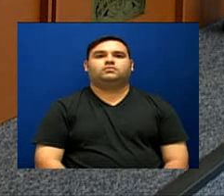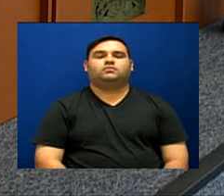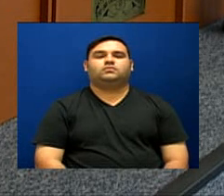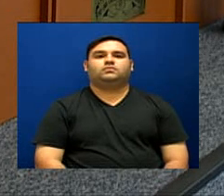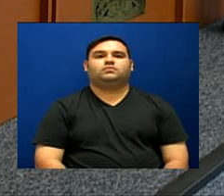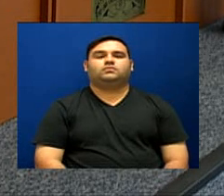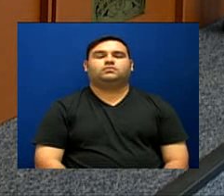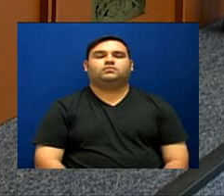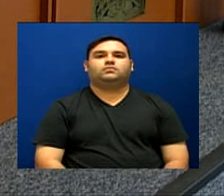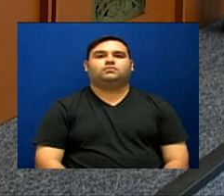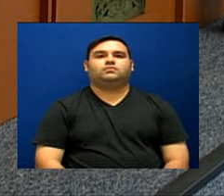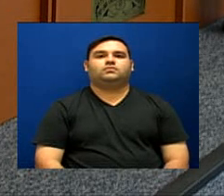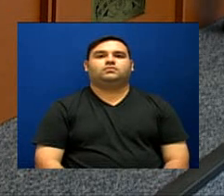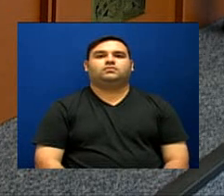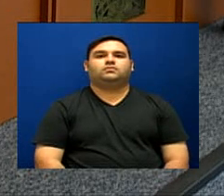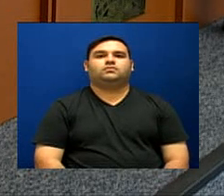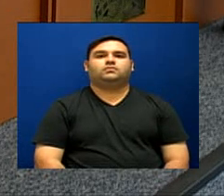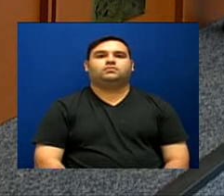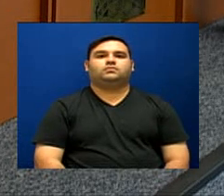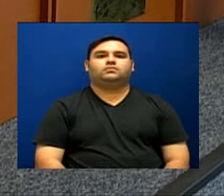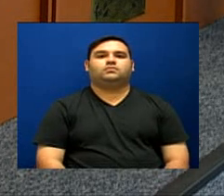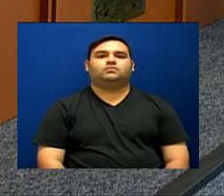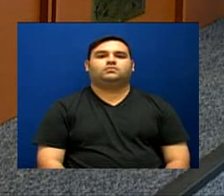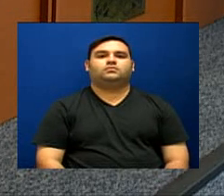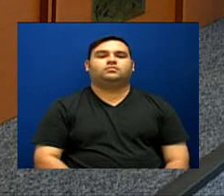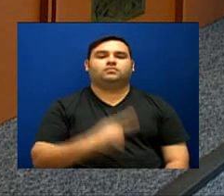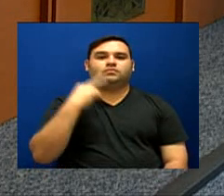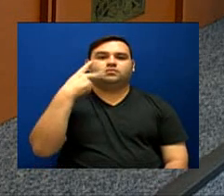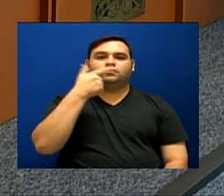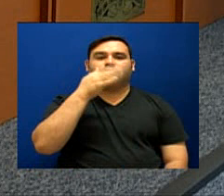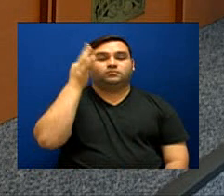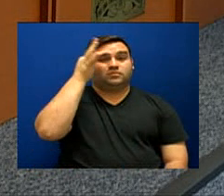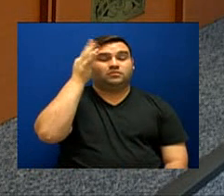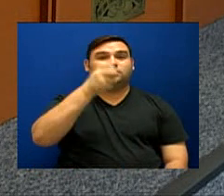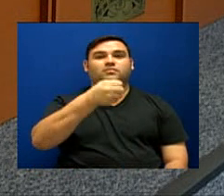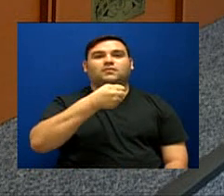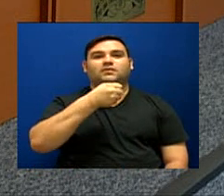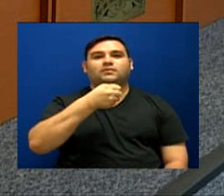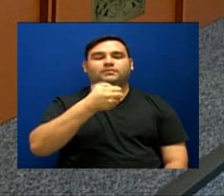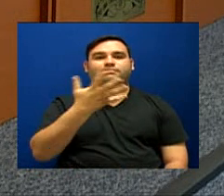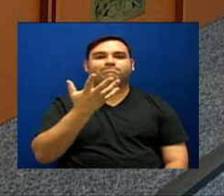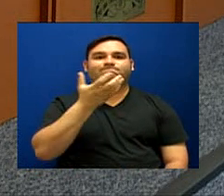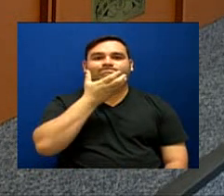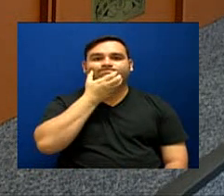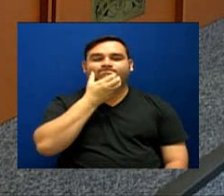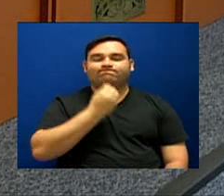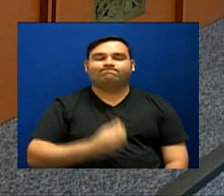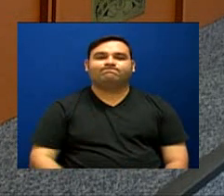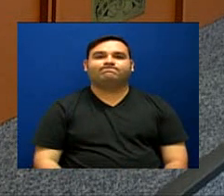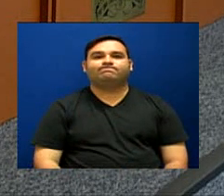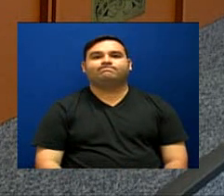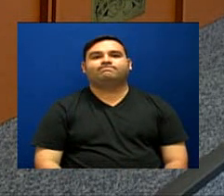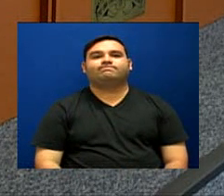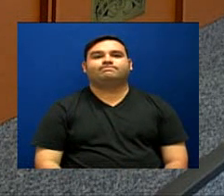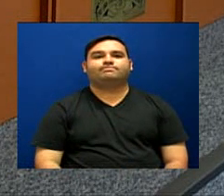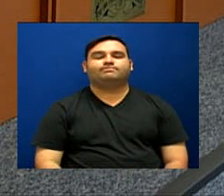Manga, Fausto Pérez. Vereador Fausto Pérez, ele está dando entrevista.